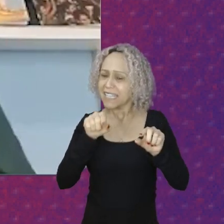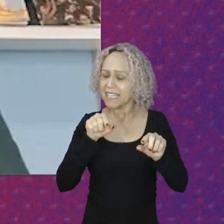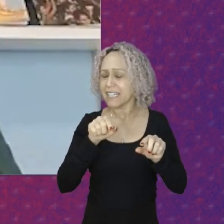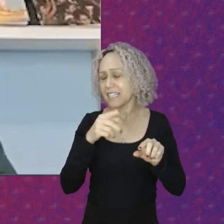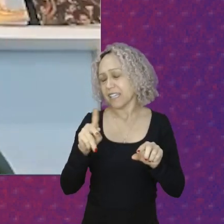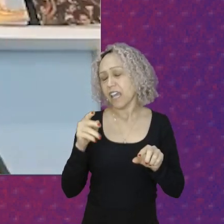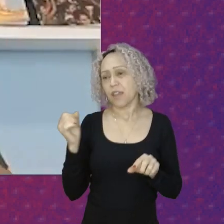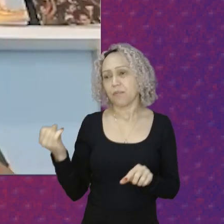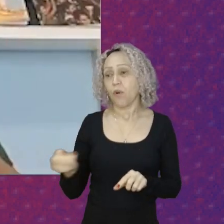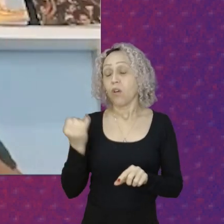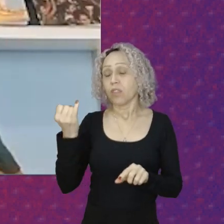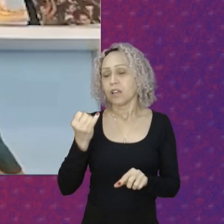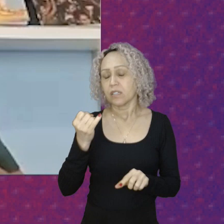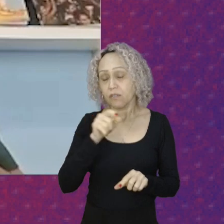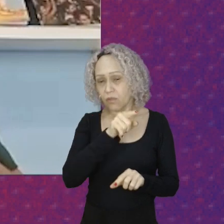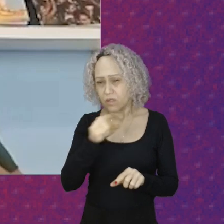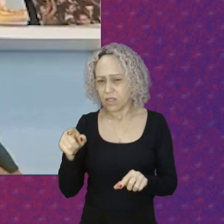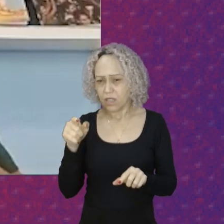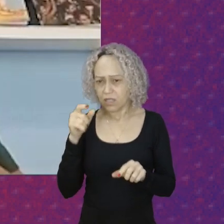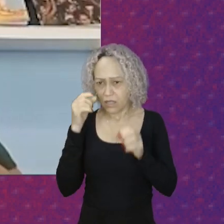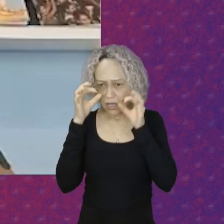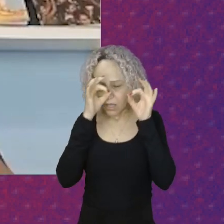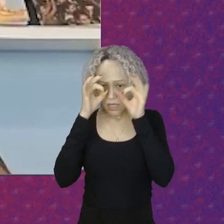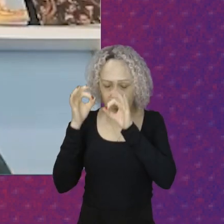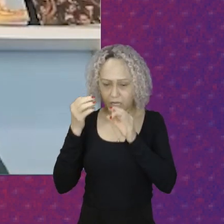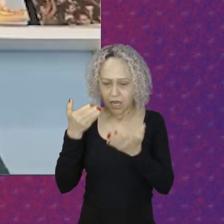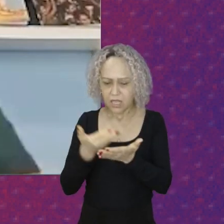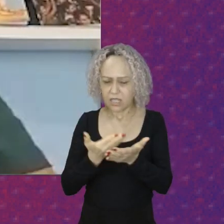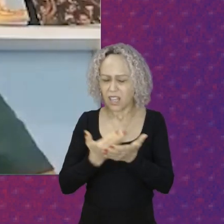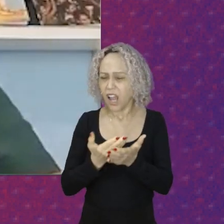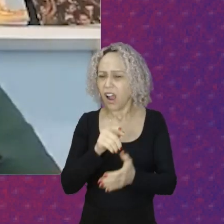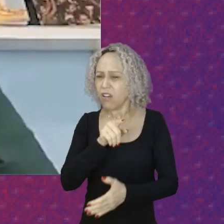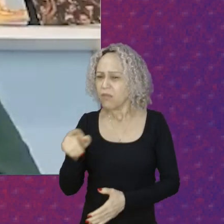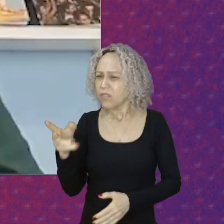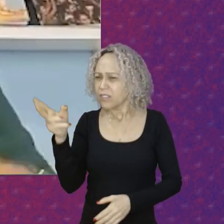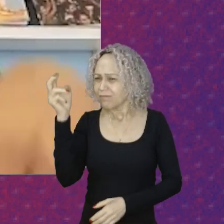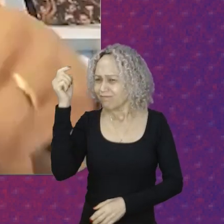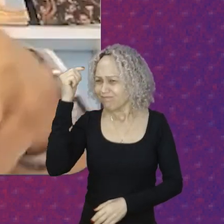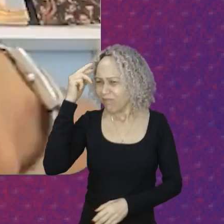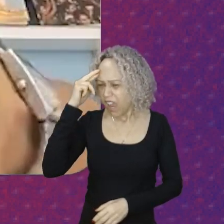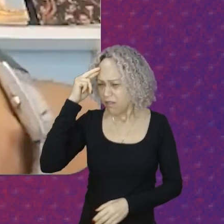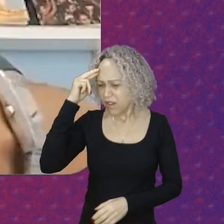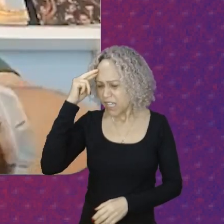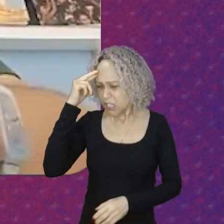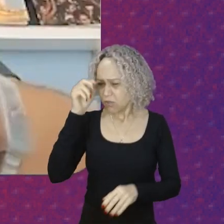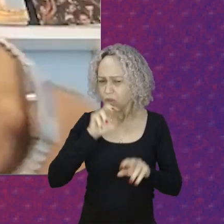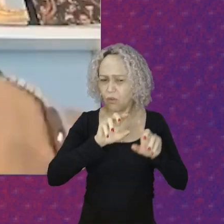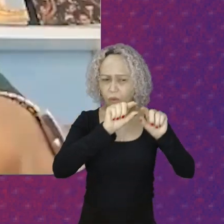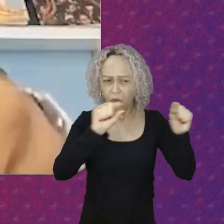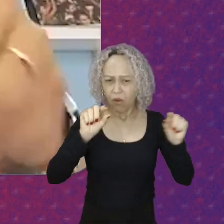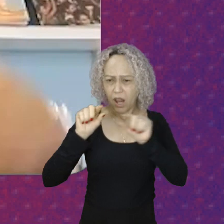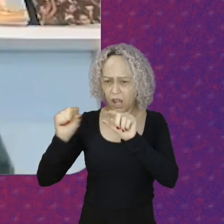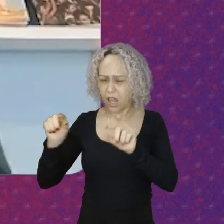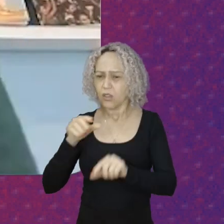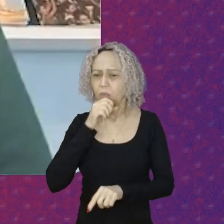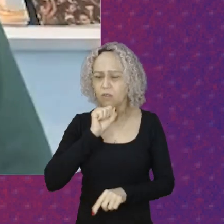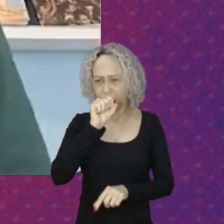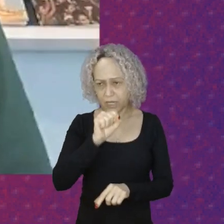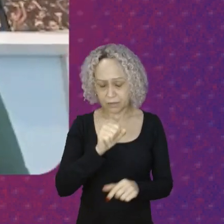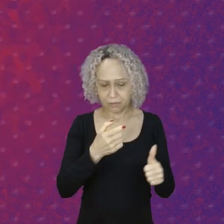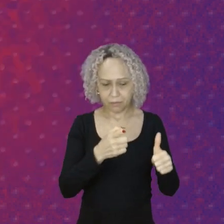medida do possível, estar refletindo sobre esses dois pensamentos. O primeiro nos